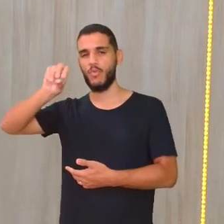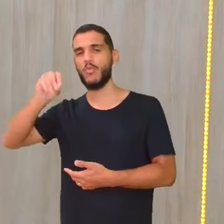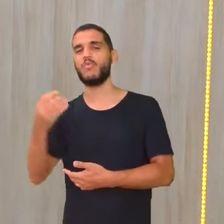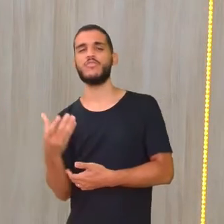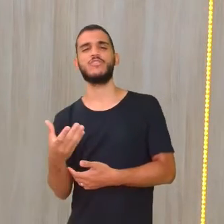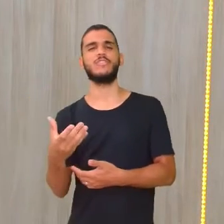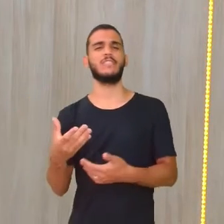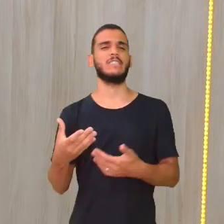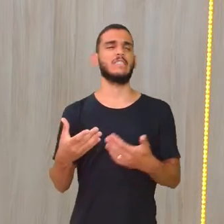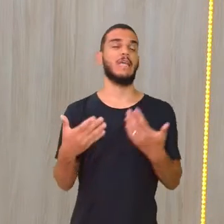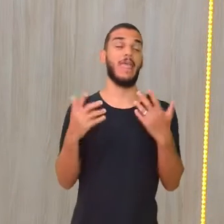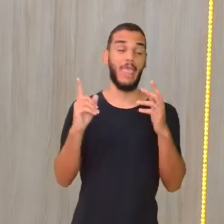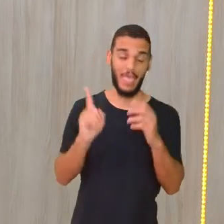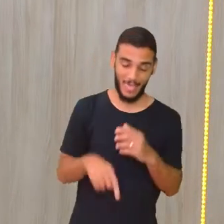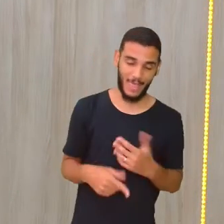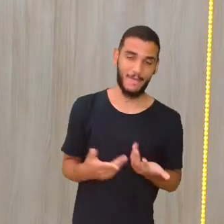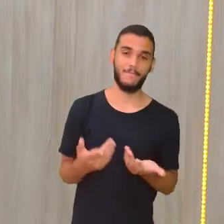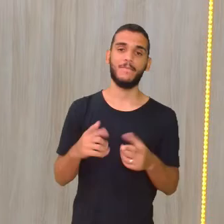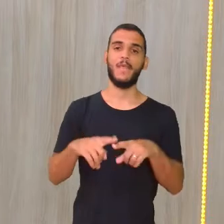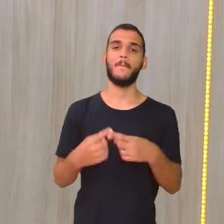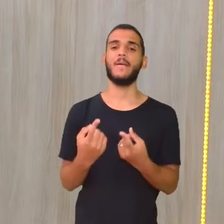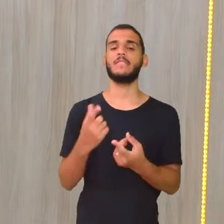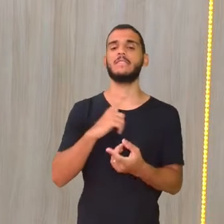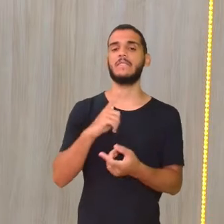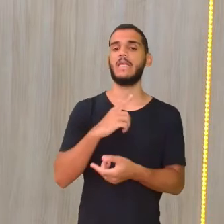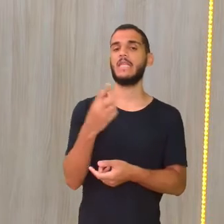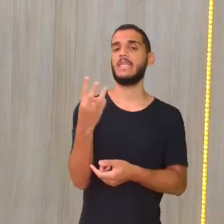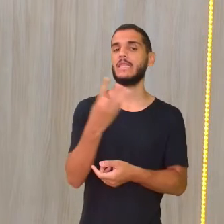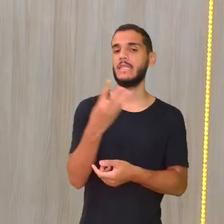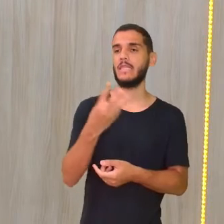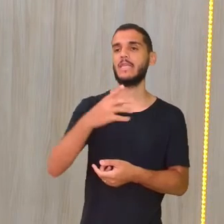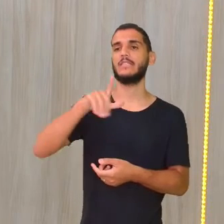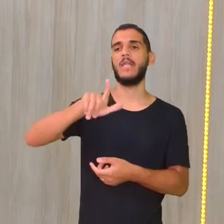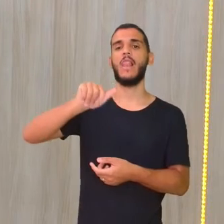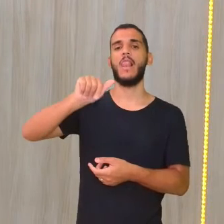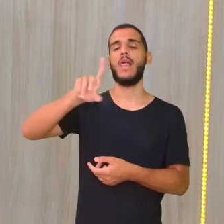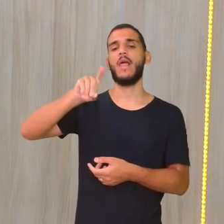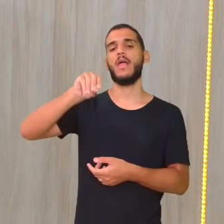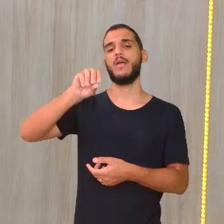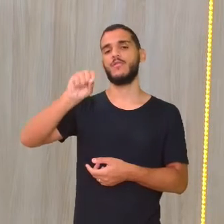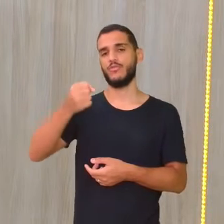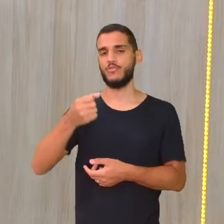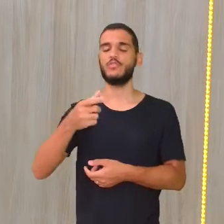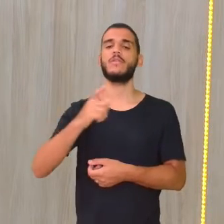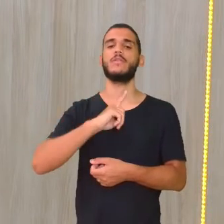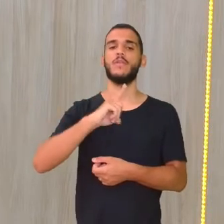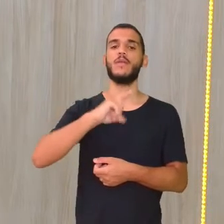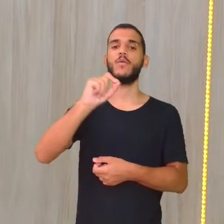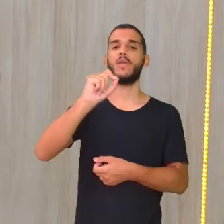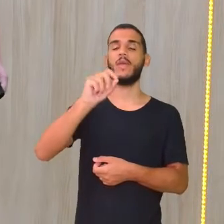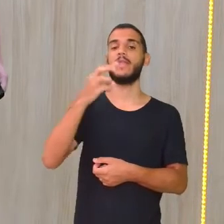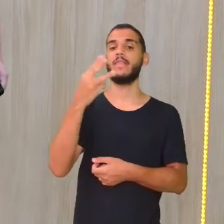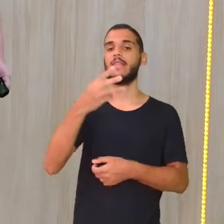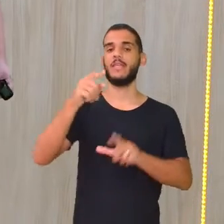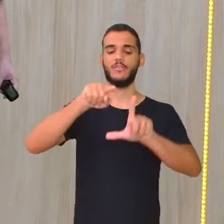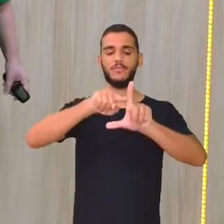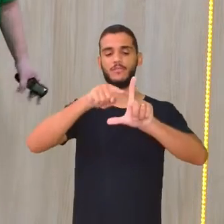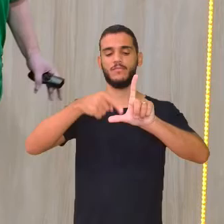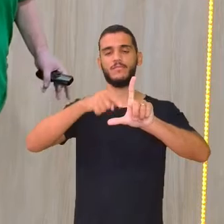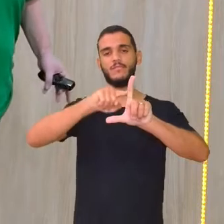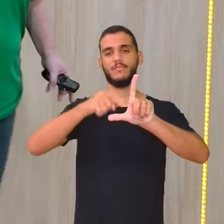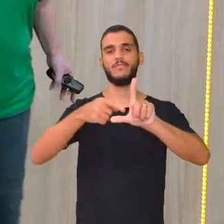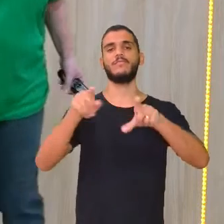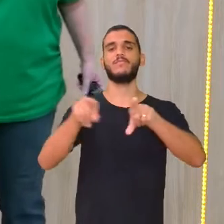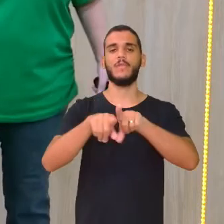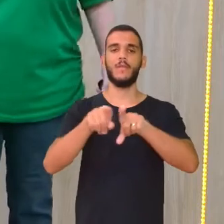dele, se ele possui 3 lados, na verdade ele vai possuir 3 ângulos também. Só